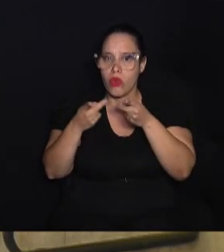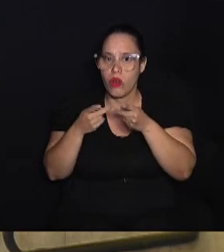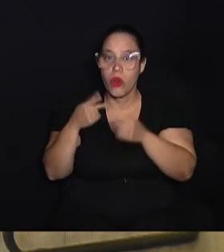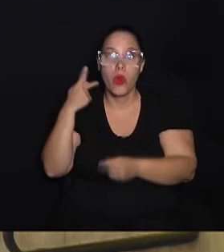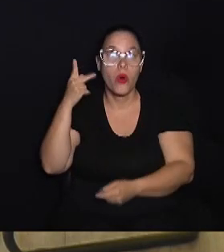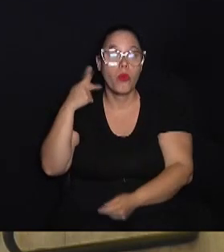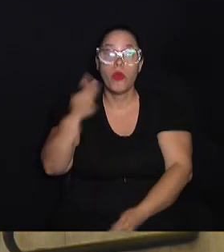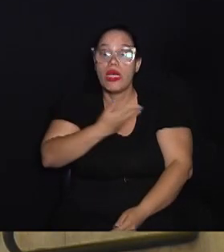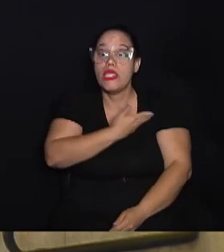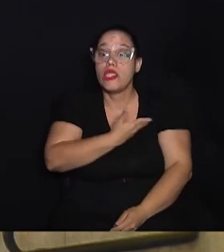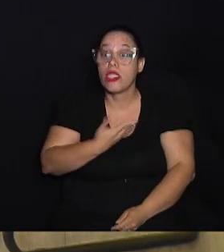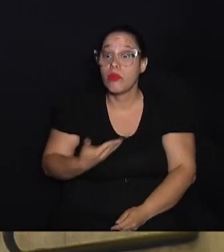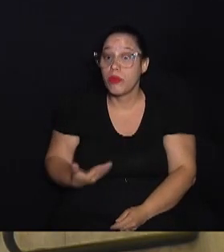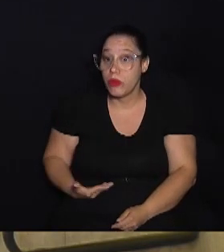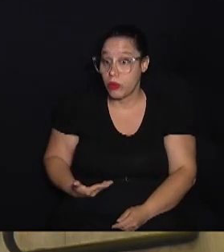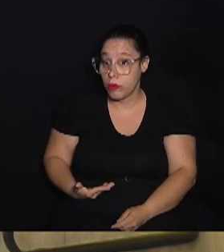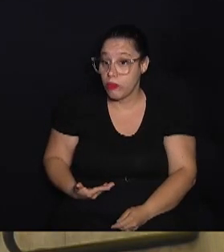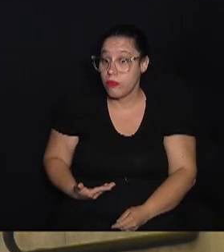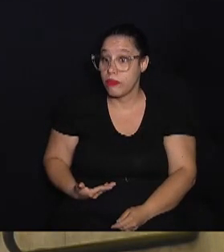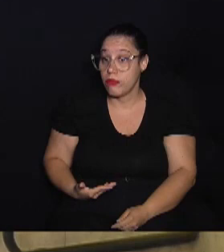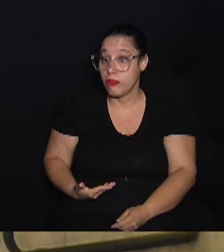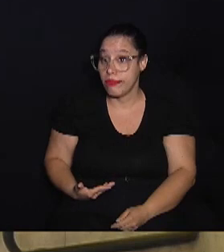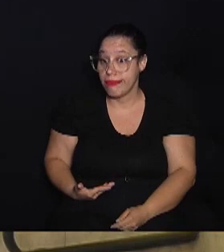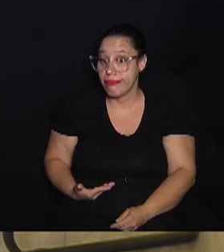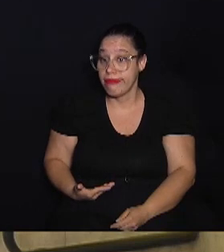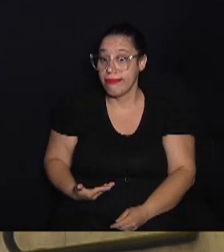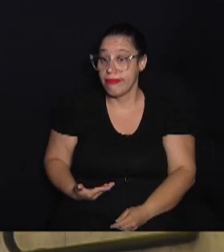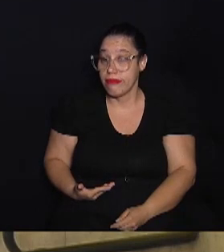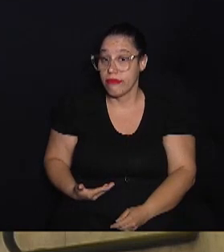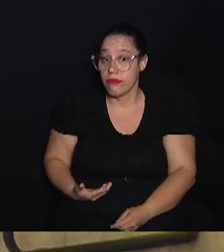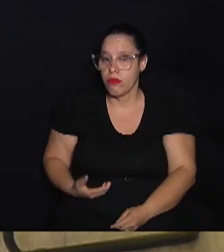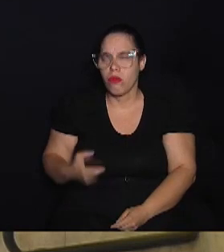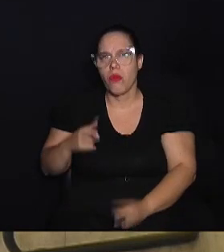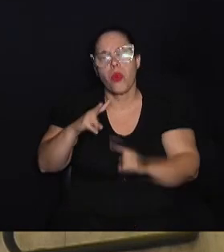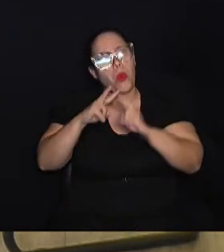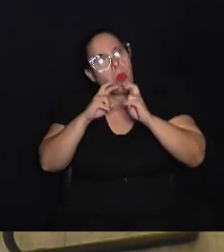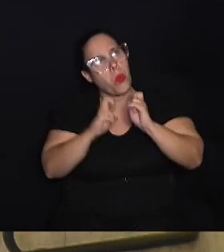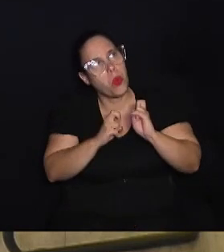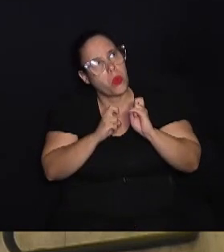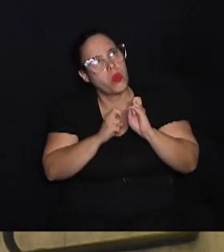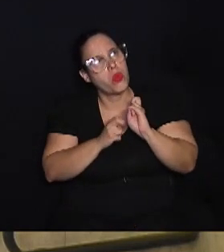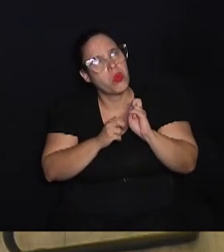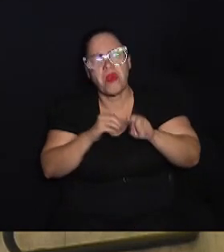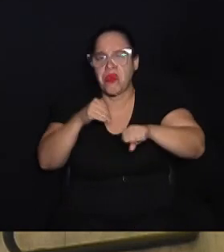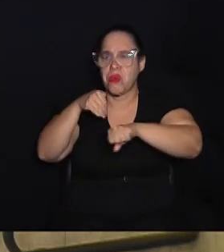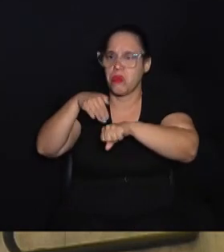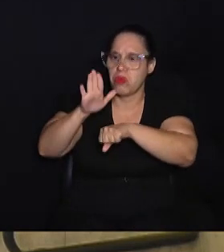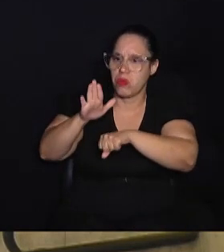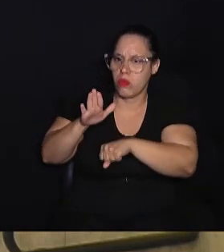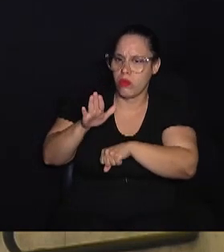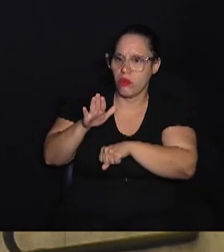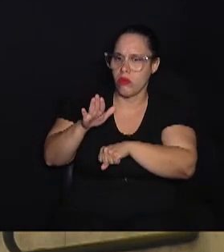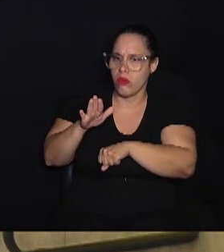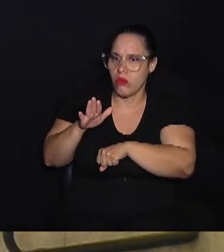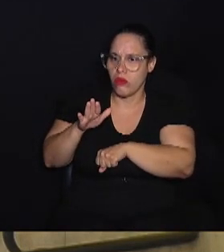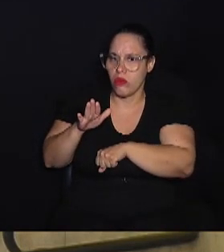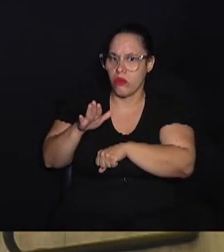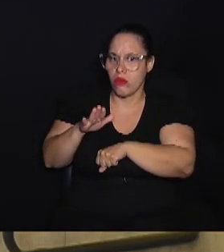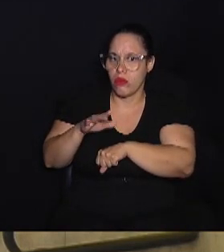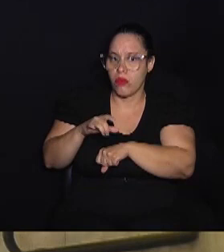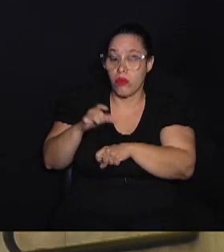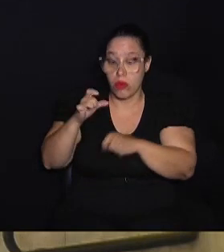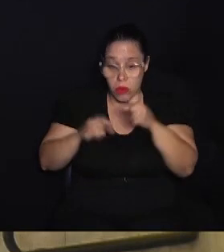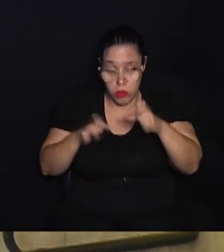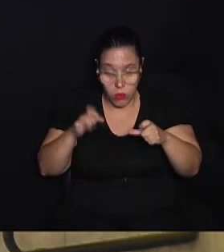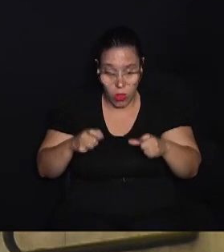política pública. E a gente percebe que, por mais que